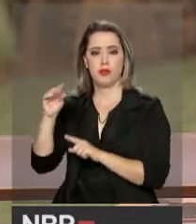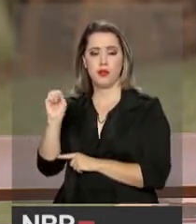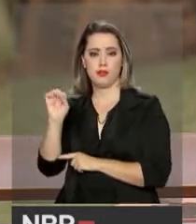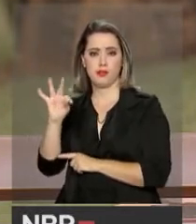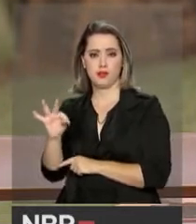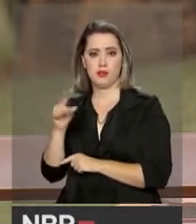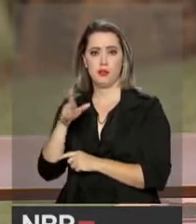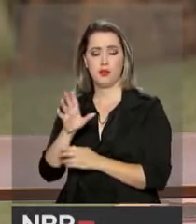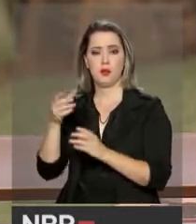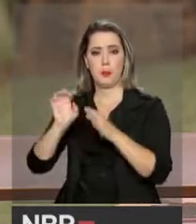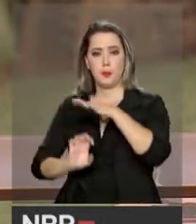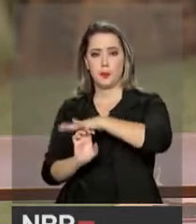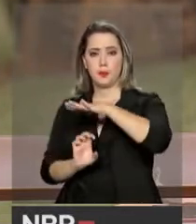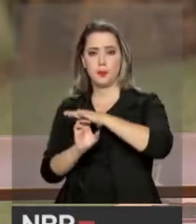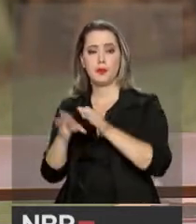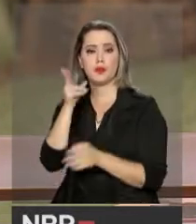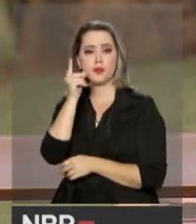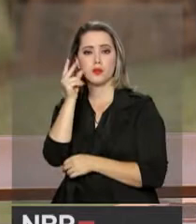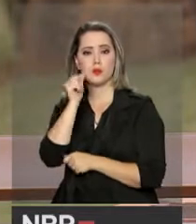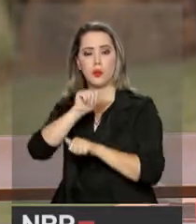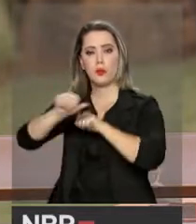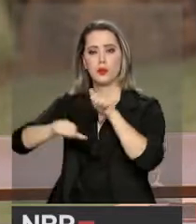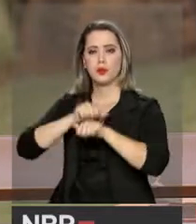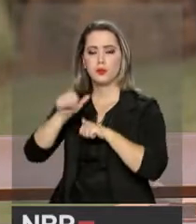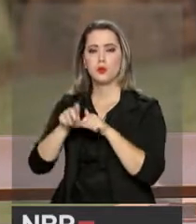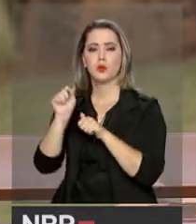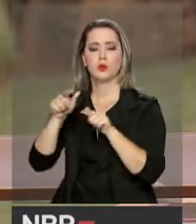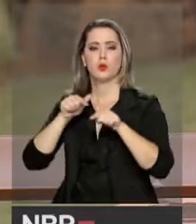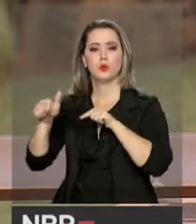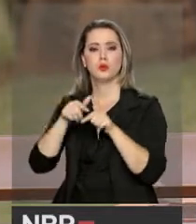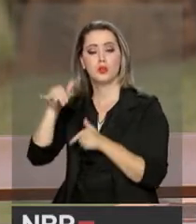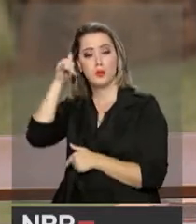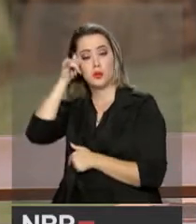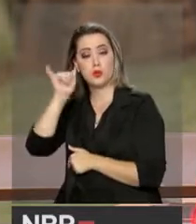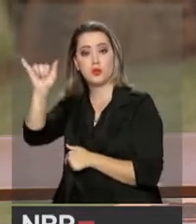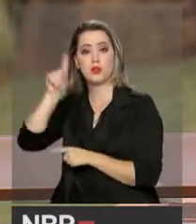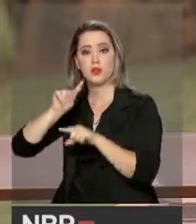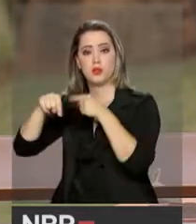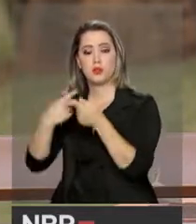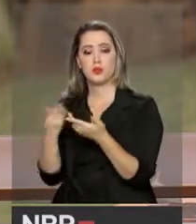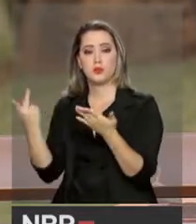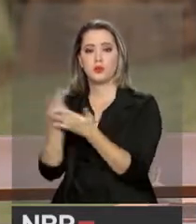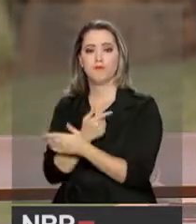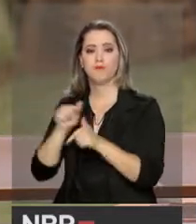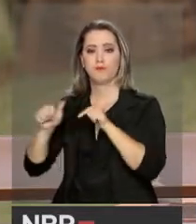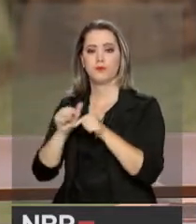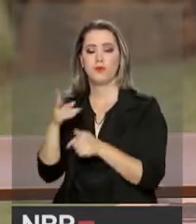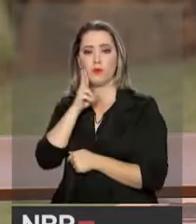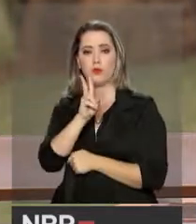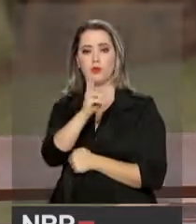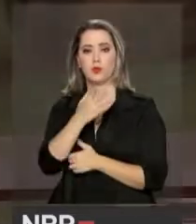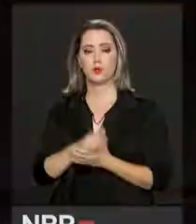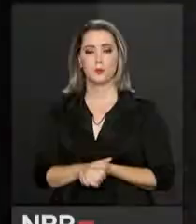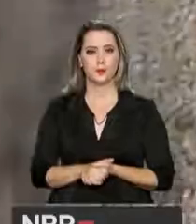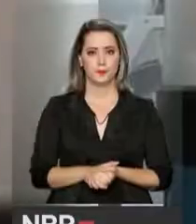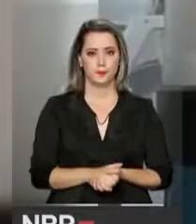sobre uma empresa no Ceará que mudou a rotina de prevenção depois de um grave acidente. Dá uma olhada nesse